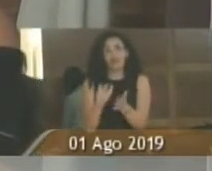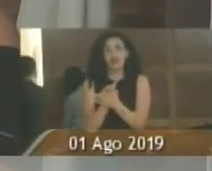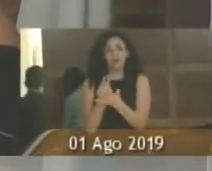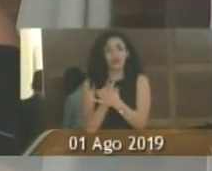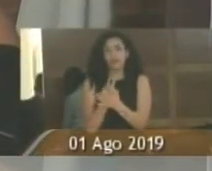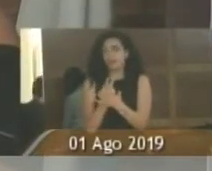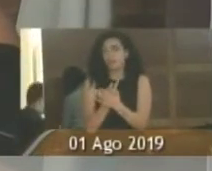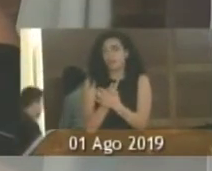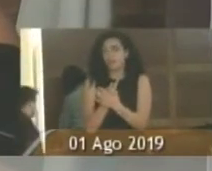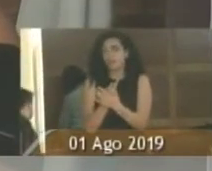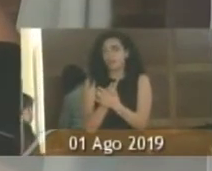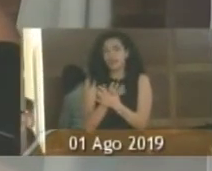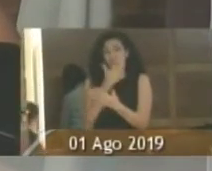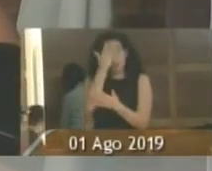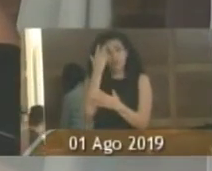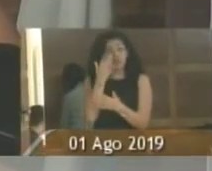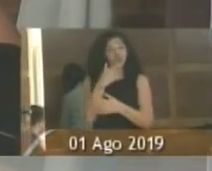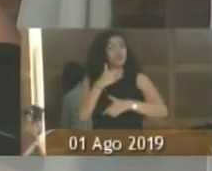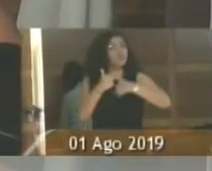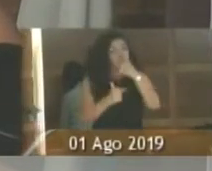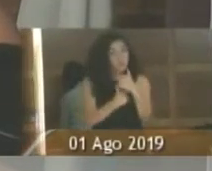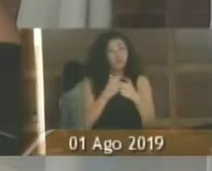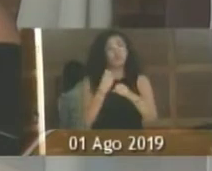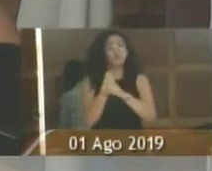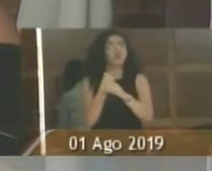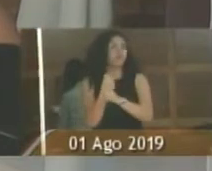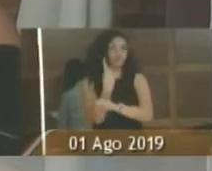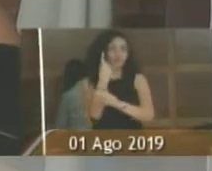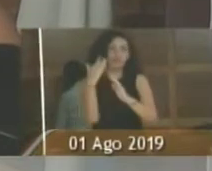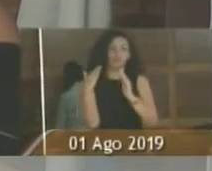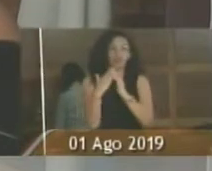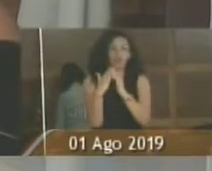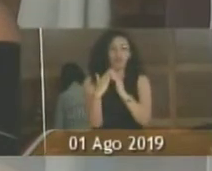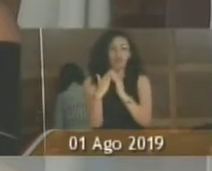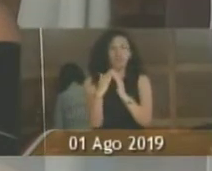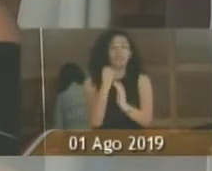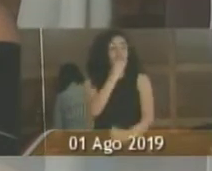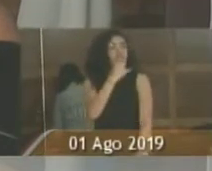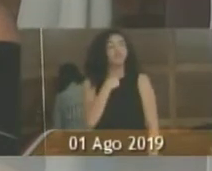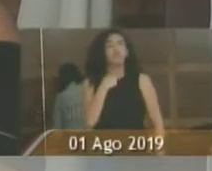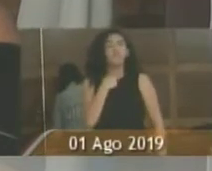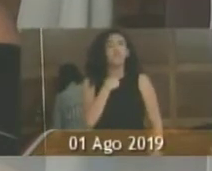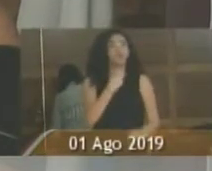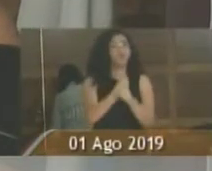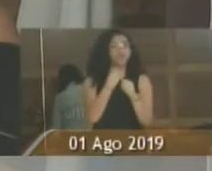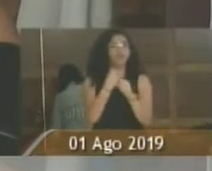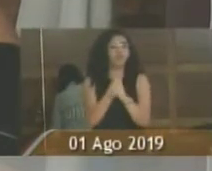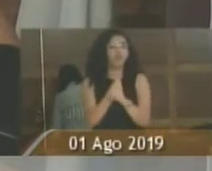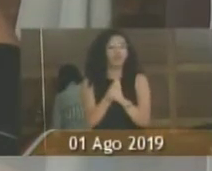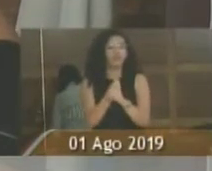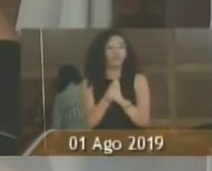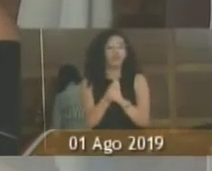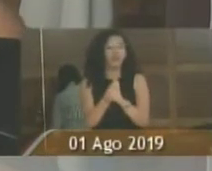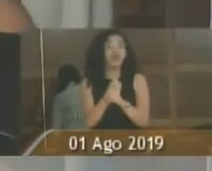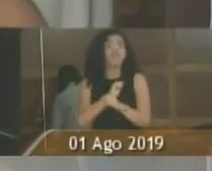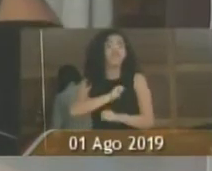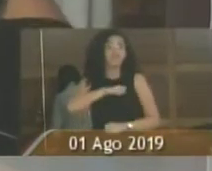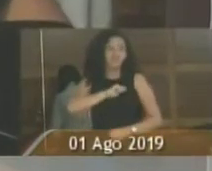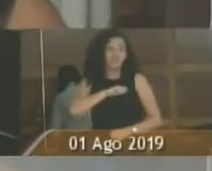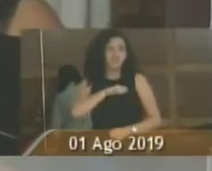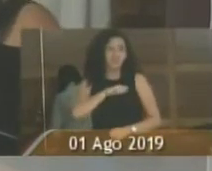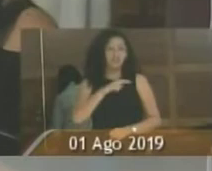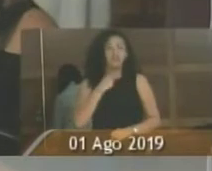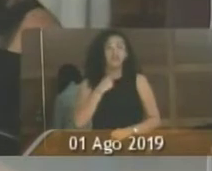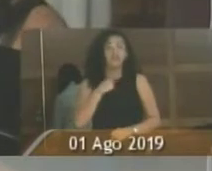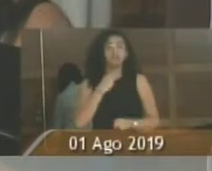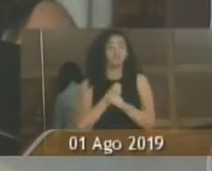são sonhos das pessoas. Então, assim, não pode, então que a fiscalização entre. E não deixe primeiro construir para depois ir lá e demolir, tá bom? Eu